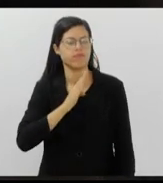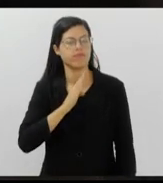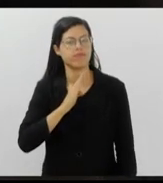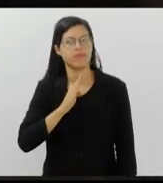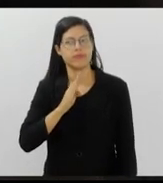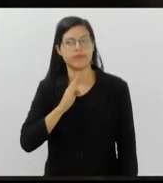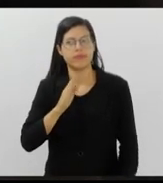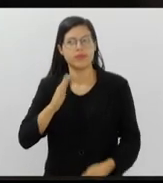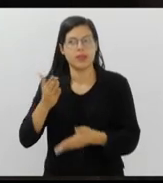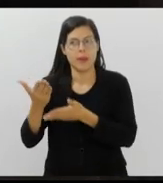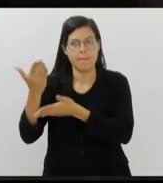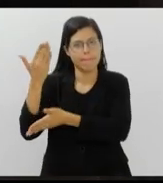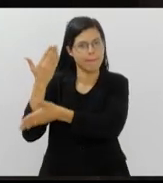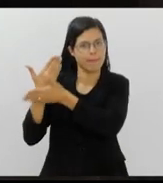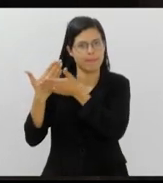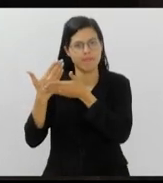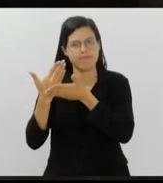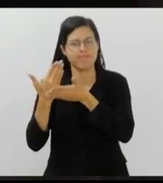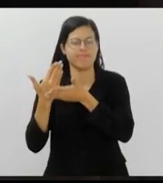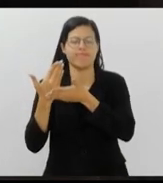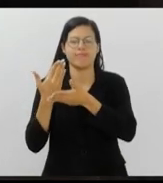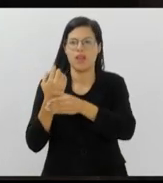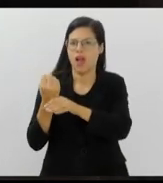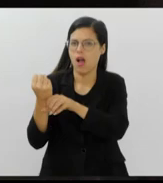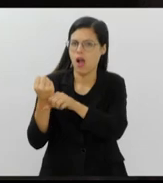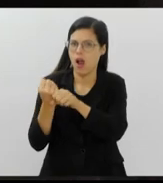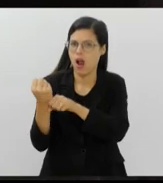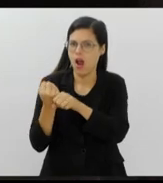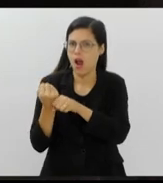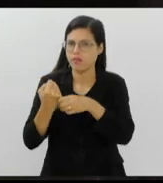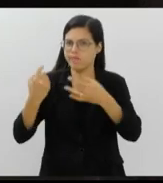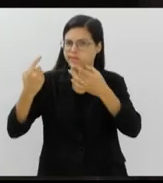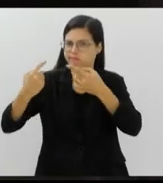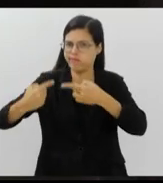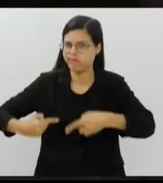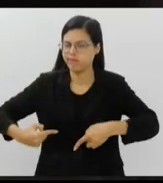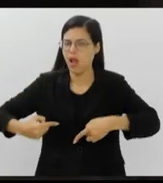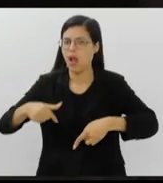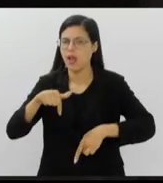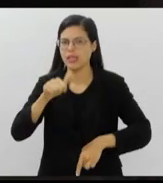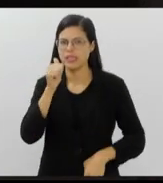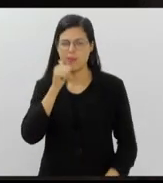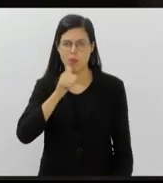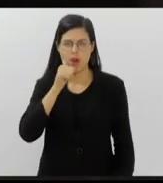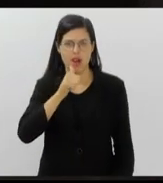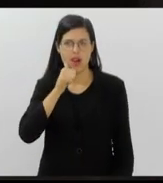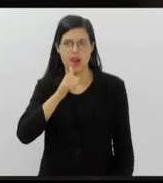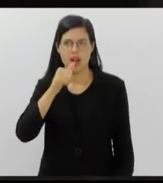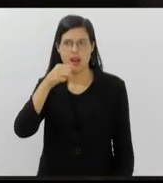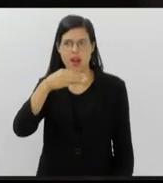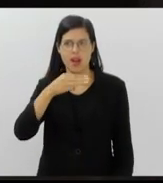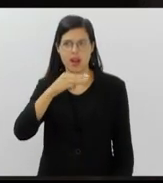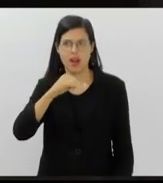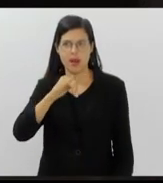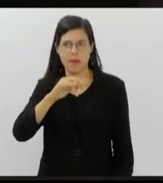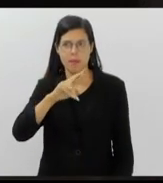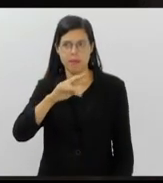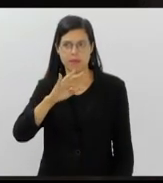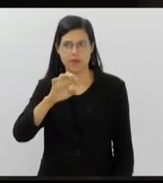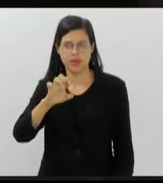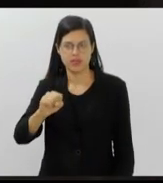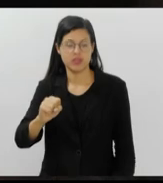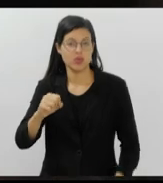Passado anos e anos de desafios, de mirtes, o contexto mudou e